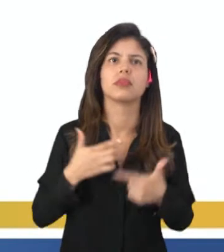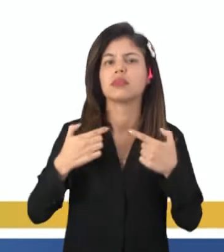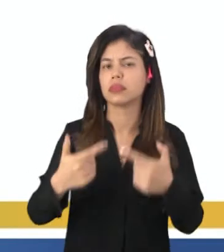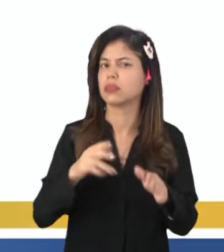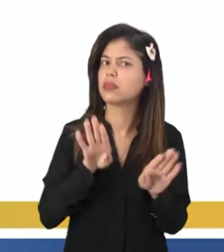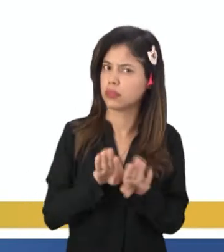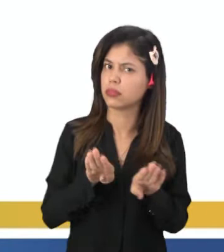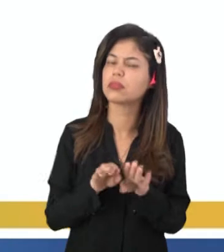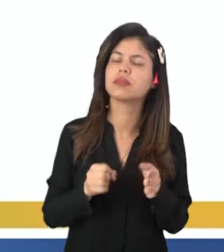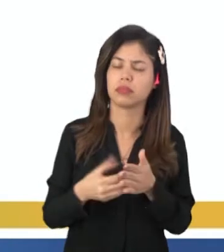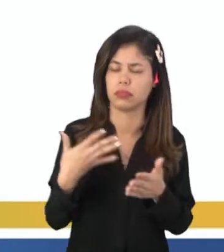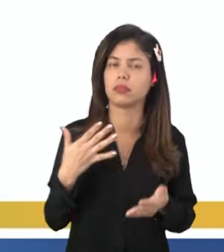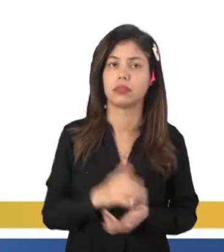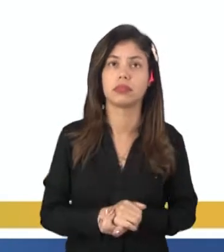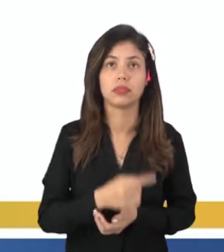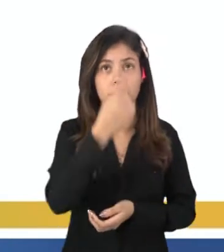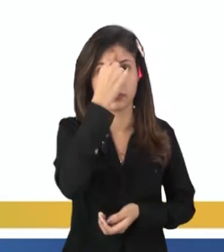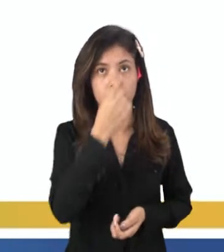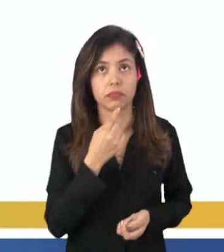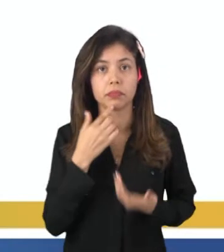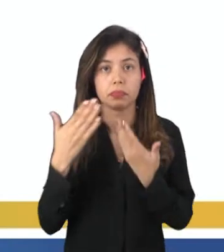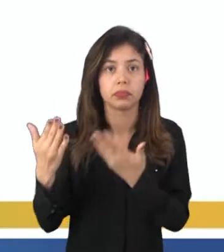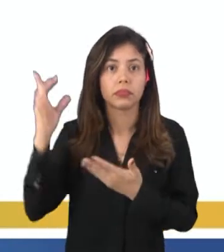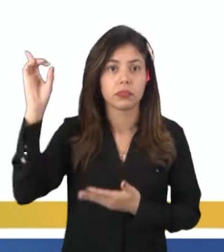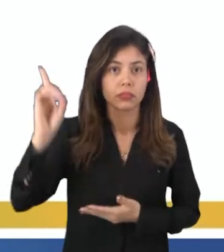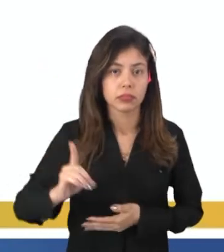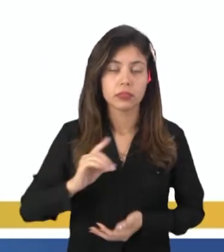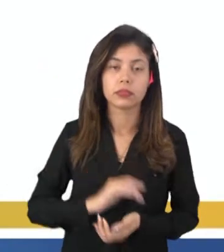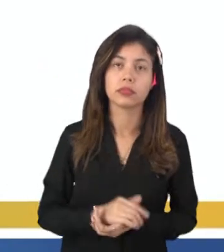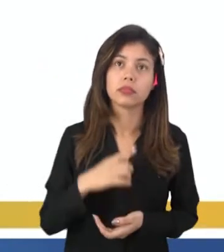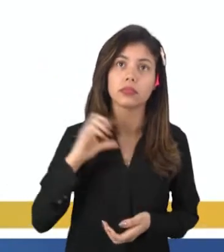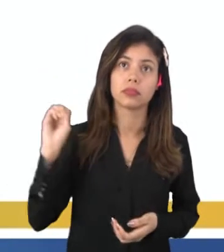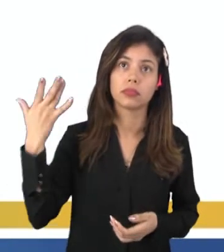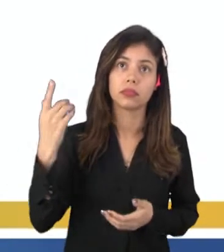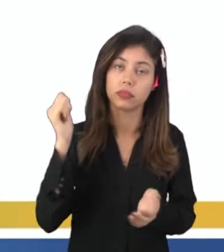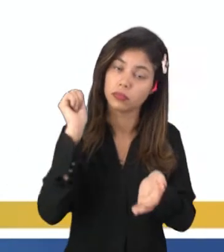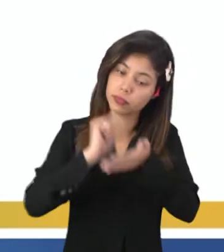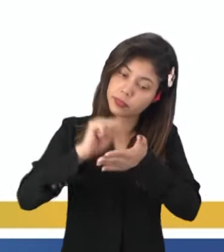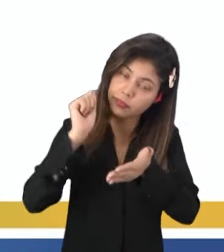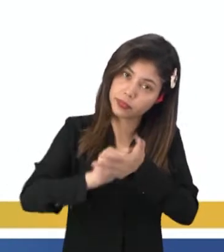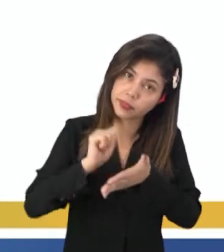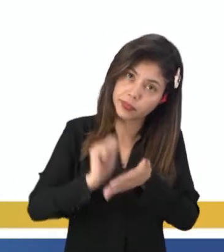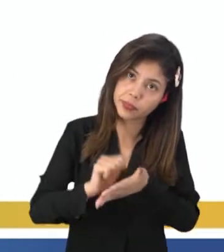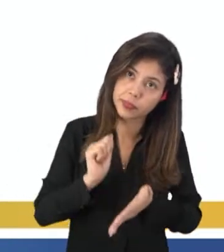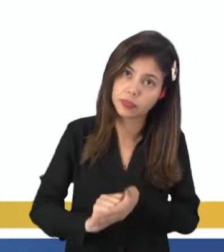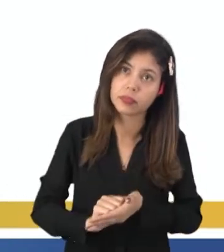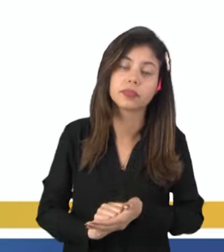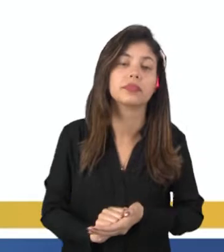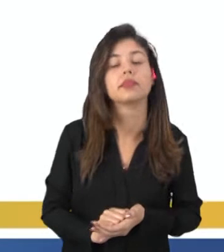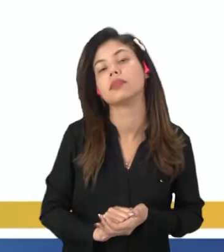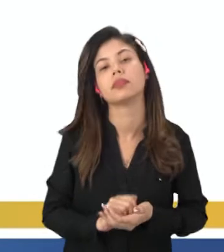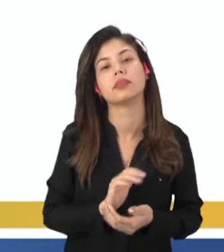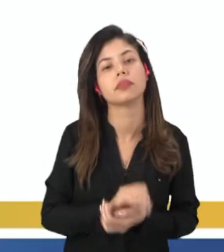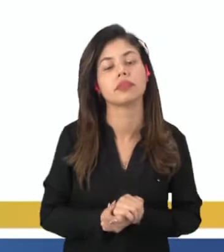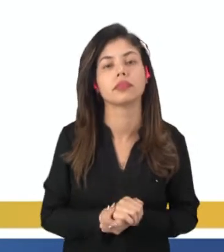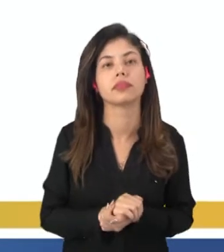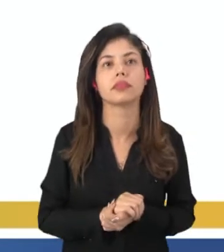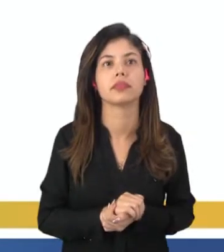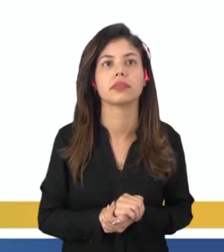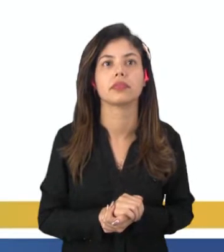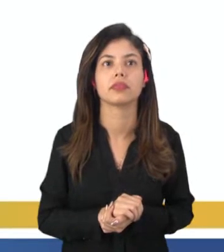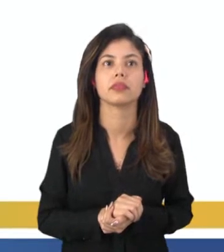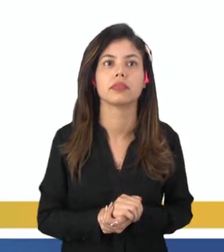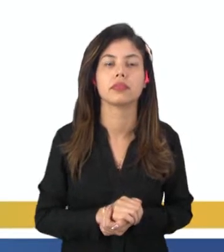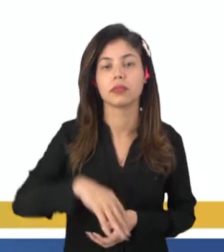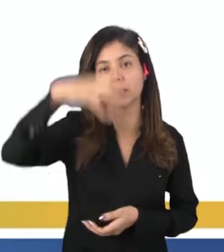constantes. Então, observe nessa imagem à nossa direita que está acontecendo um contrato de vassalagem, né? O suzerano, ali no caso